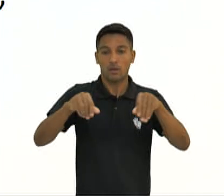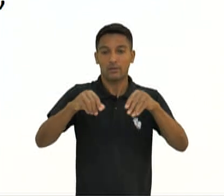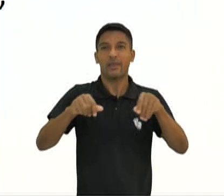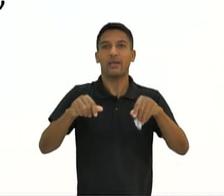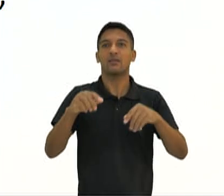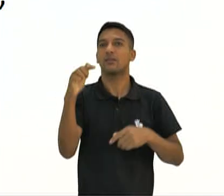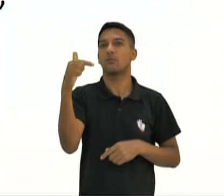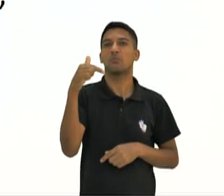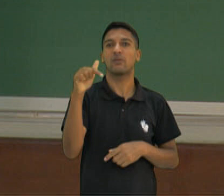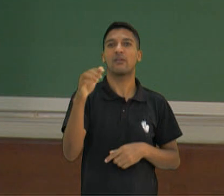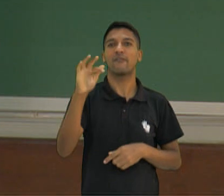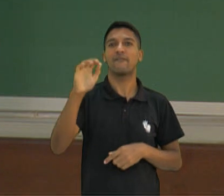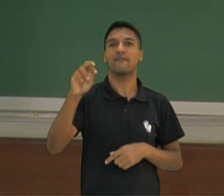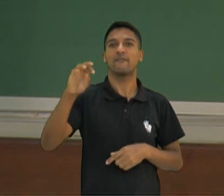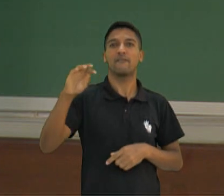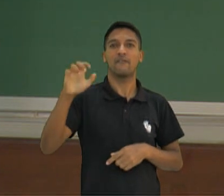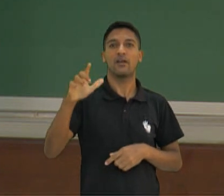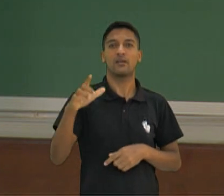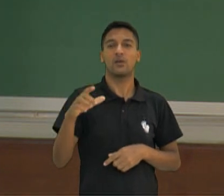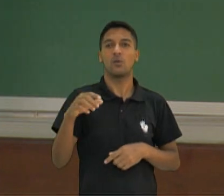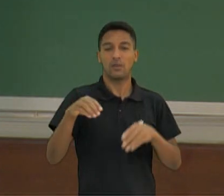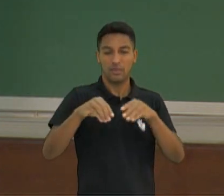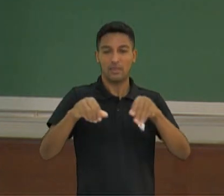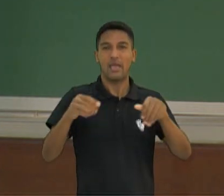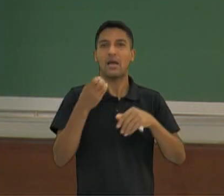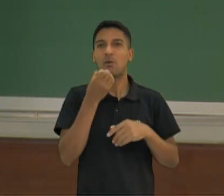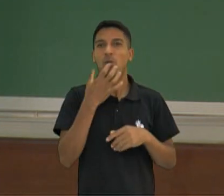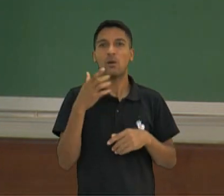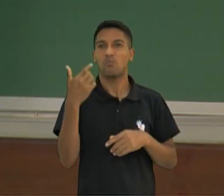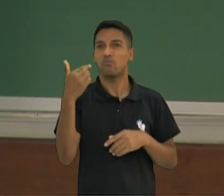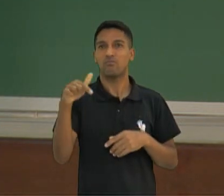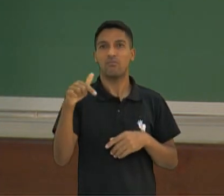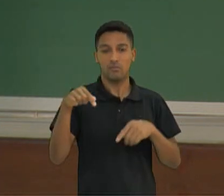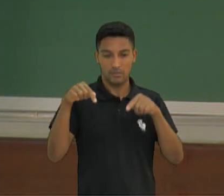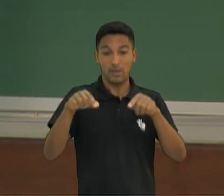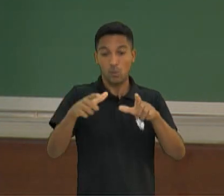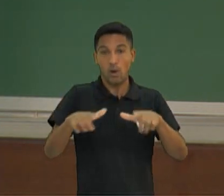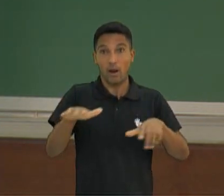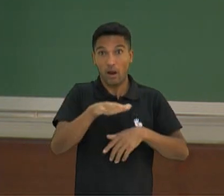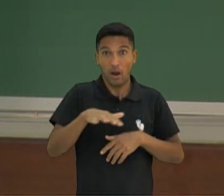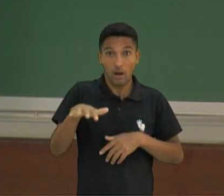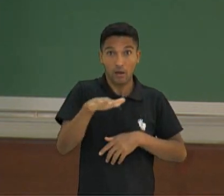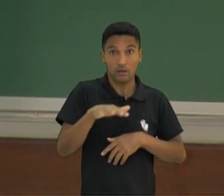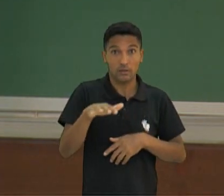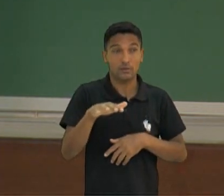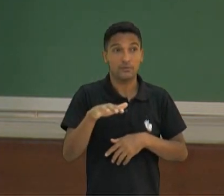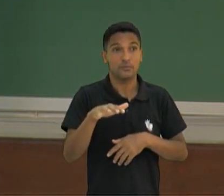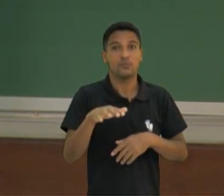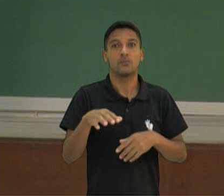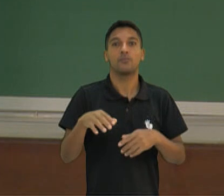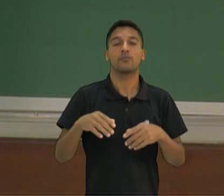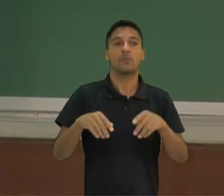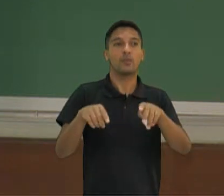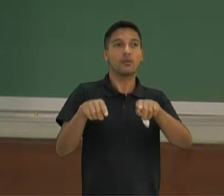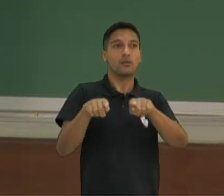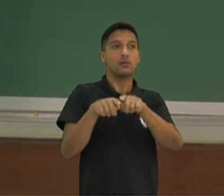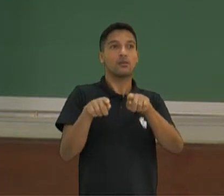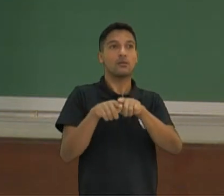de cultivo, que aí destaca a erosão. Também espaço florestal que não é obedecido. E por último,